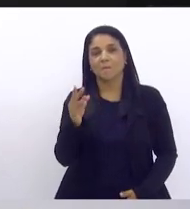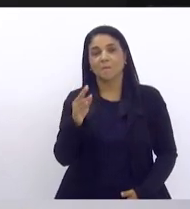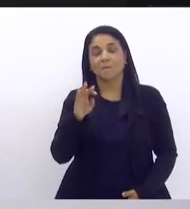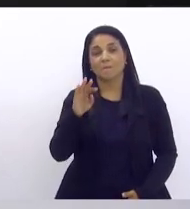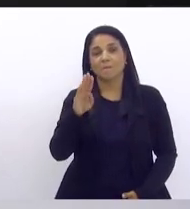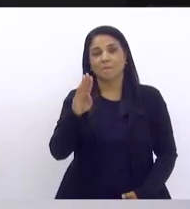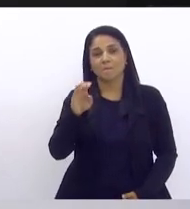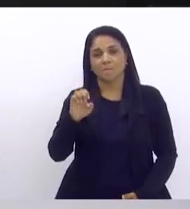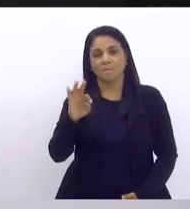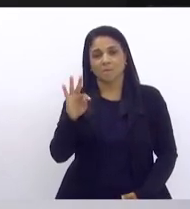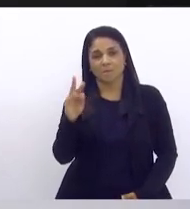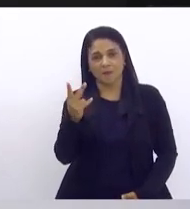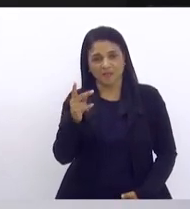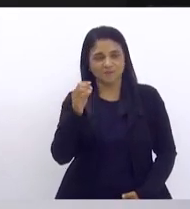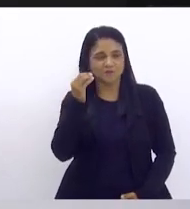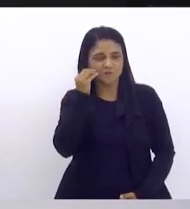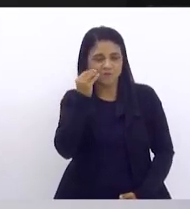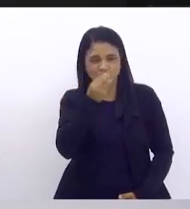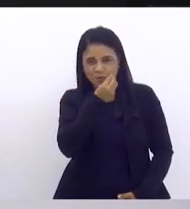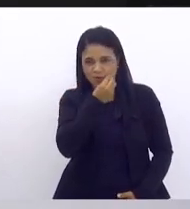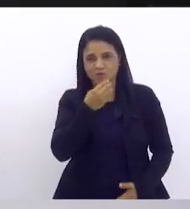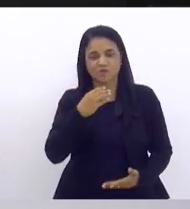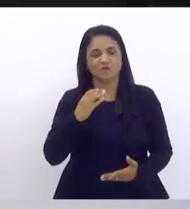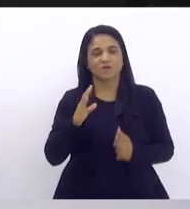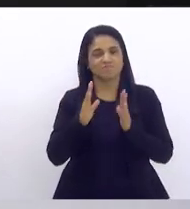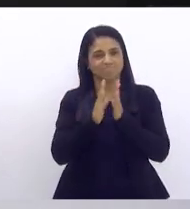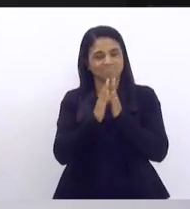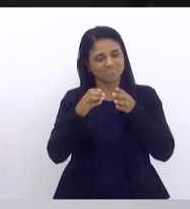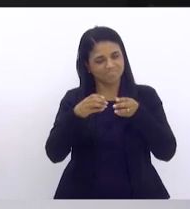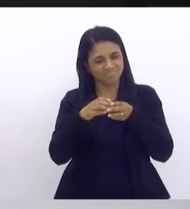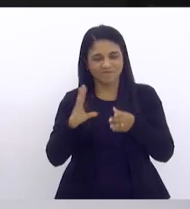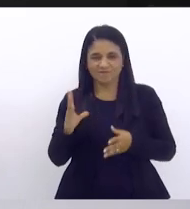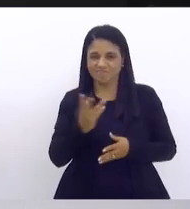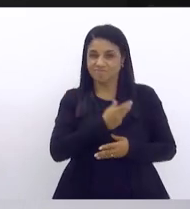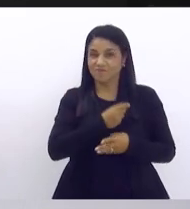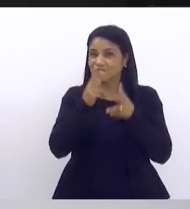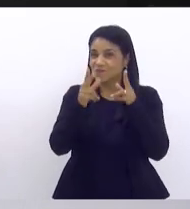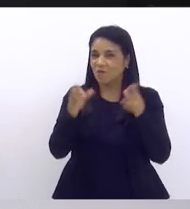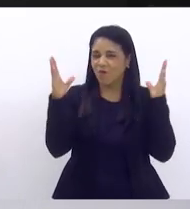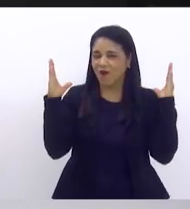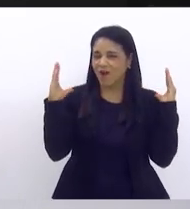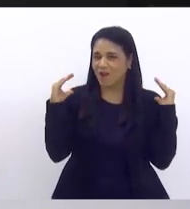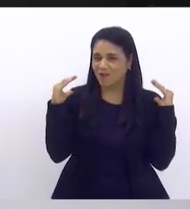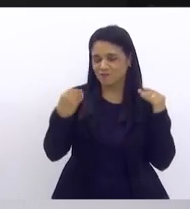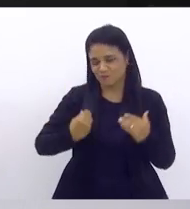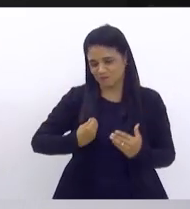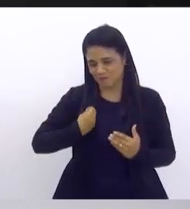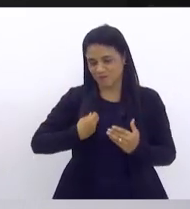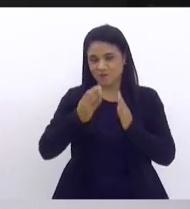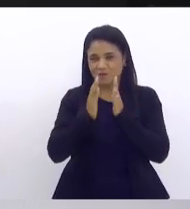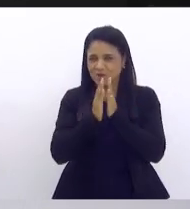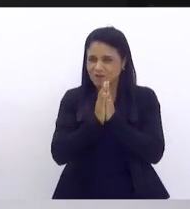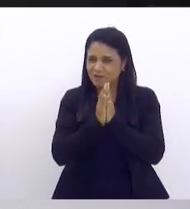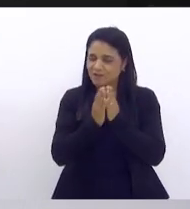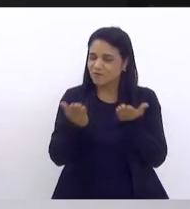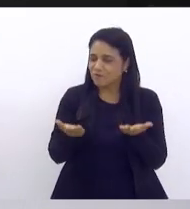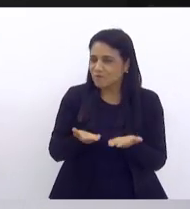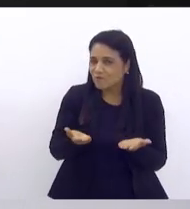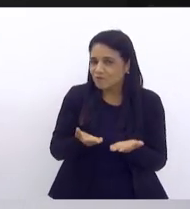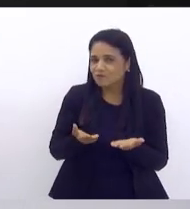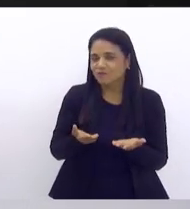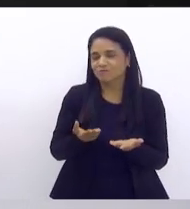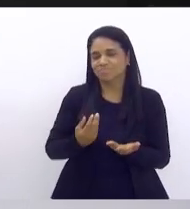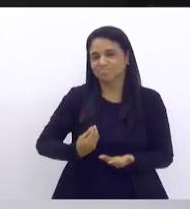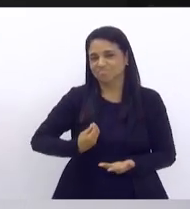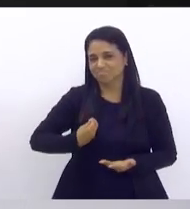querida, sempre. A Renovação tem sido um anjo na minha vida, você sabe disso, né? A sua oração, estar conosco aqui, é